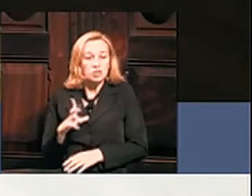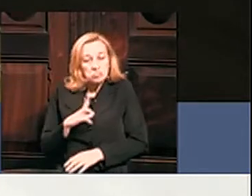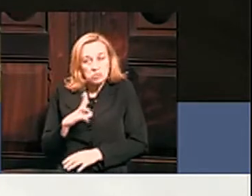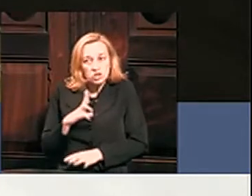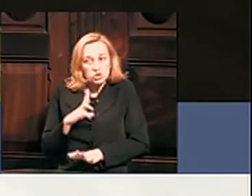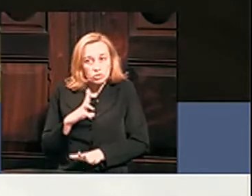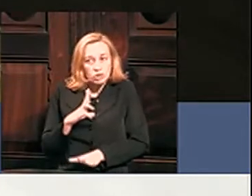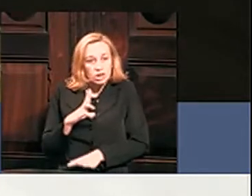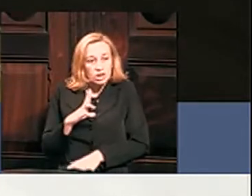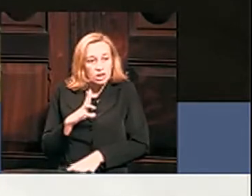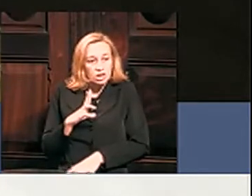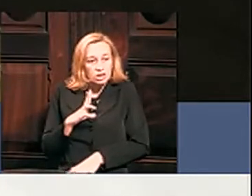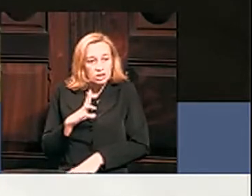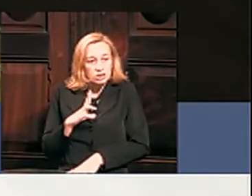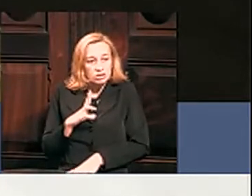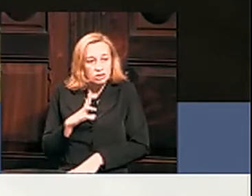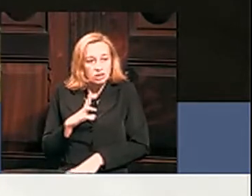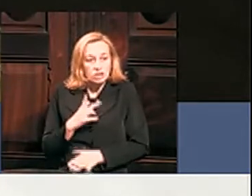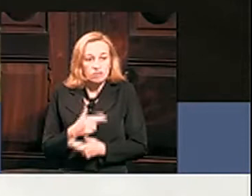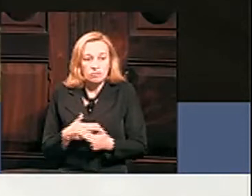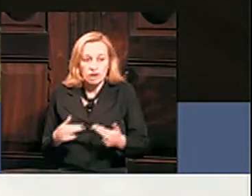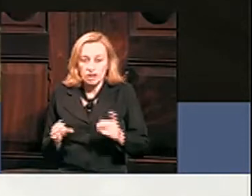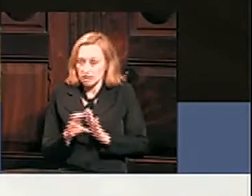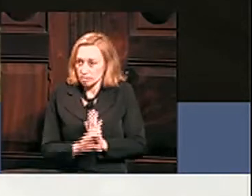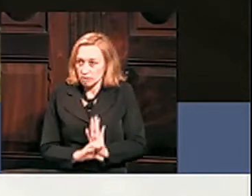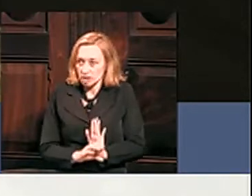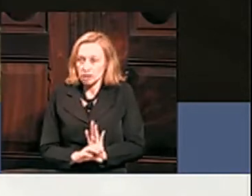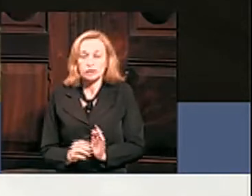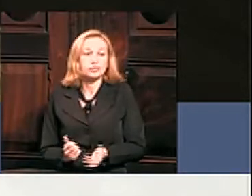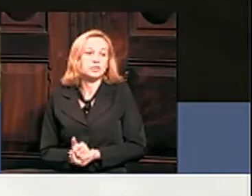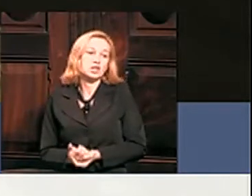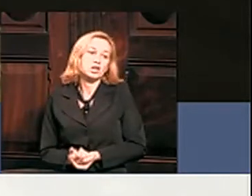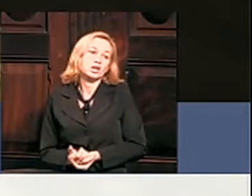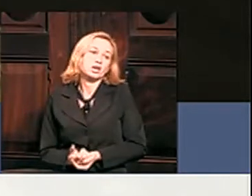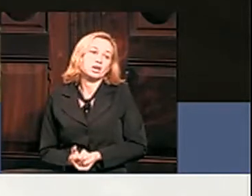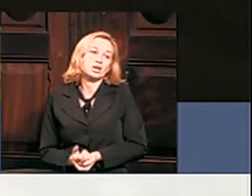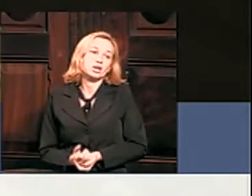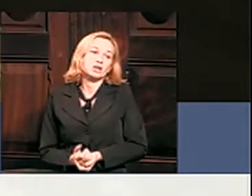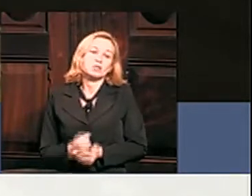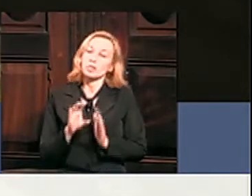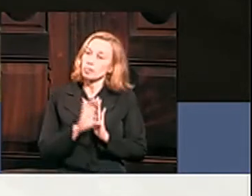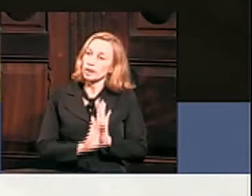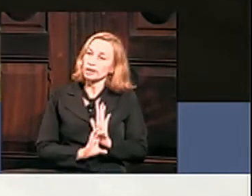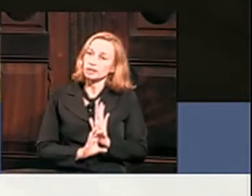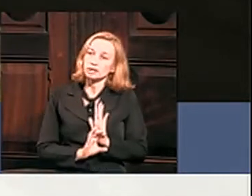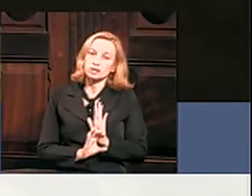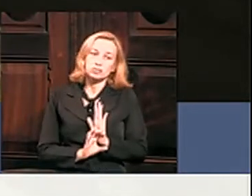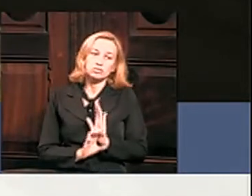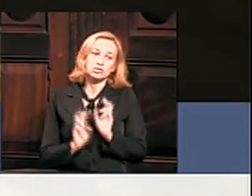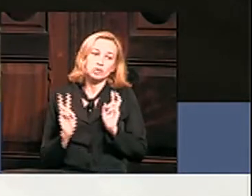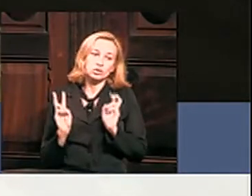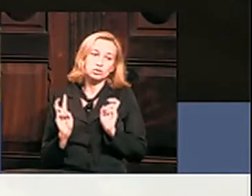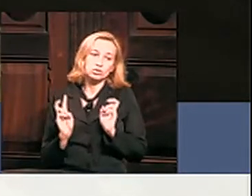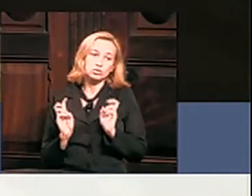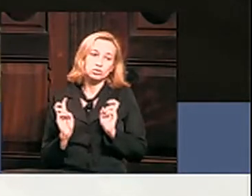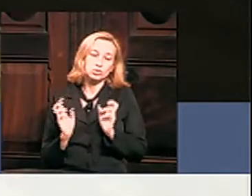coloquei várias emendas, tanto na emenda da questão